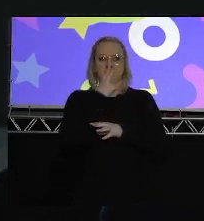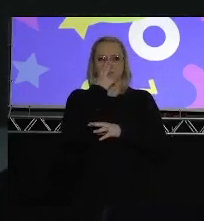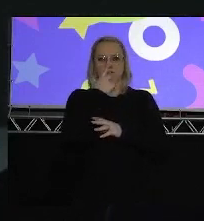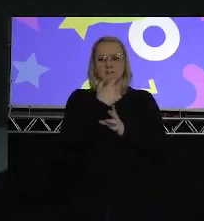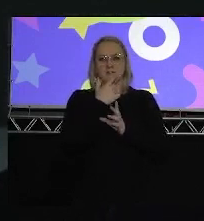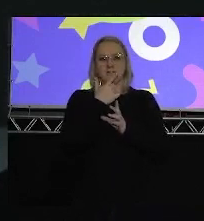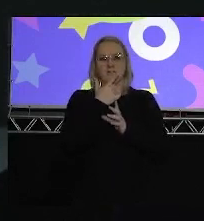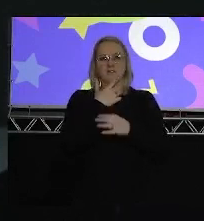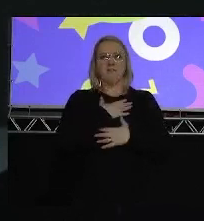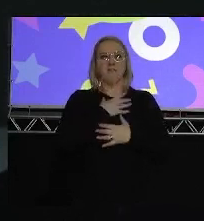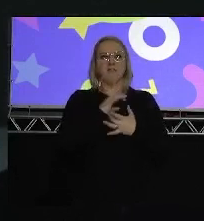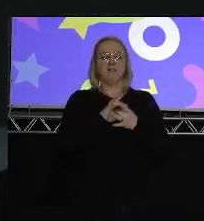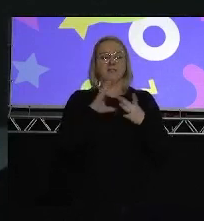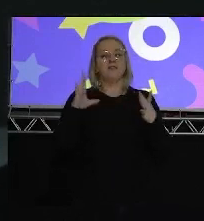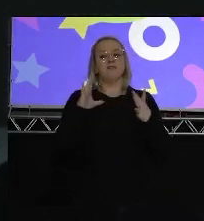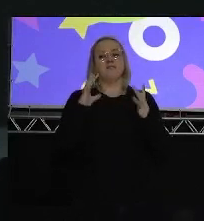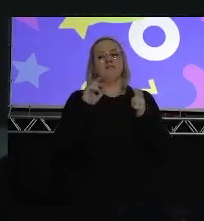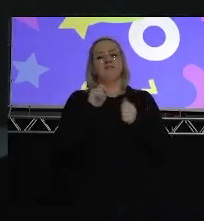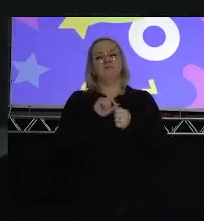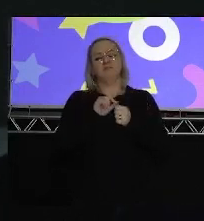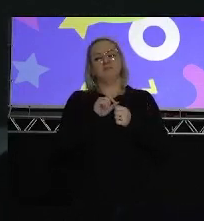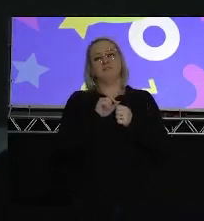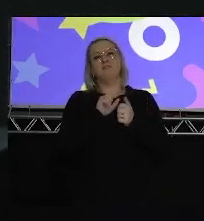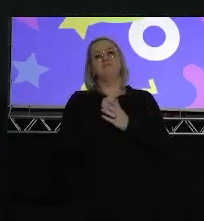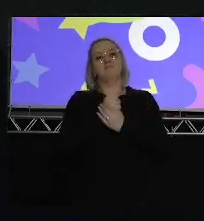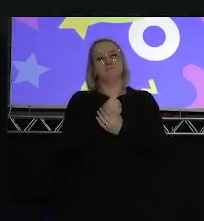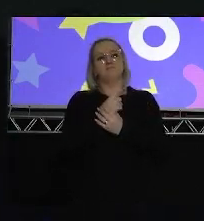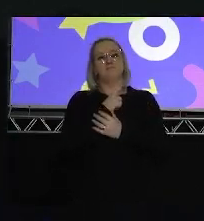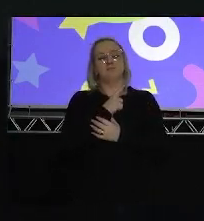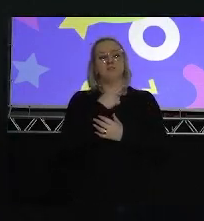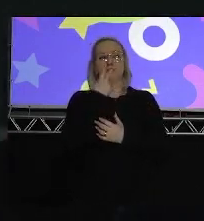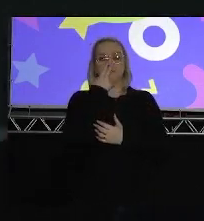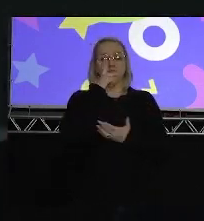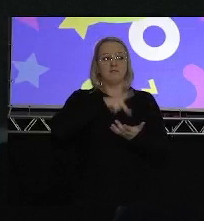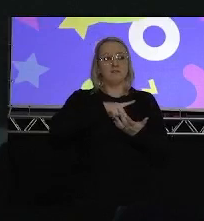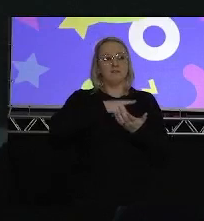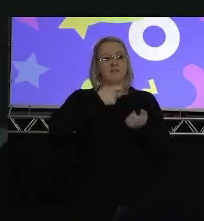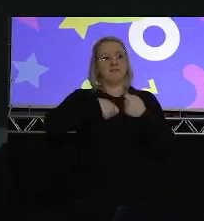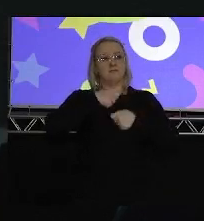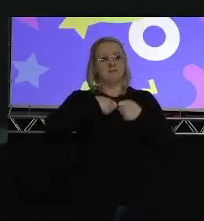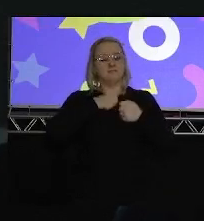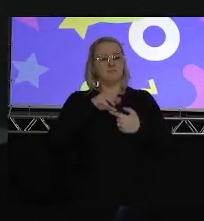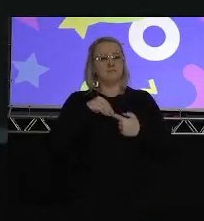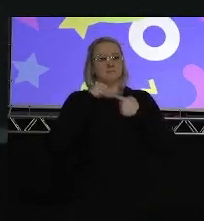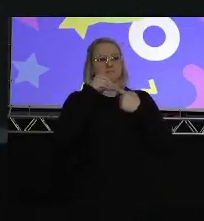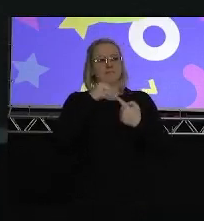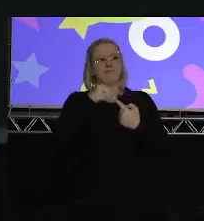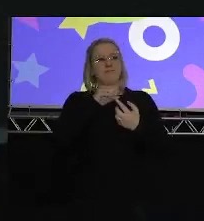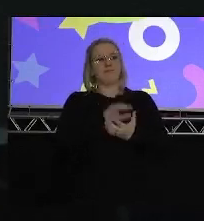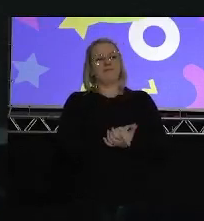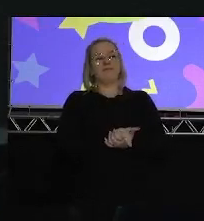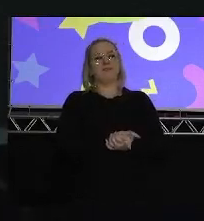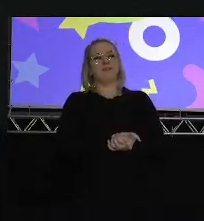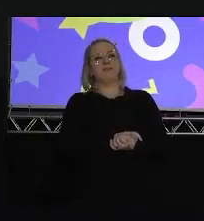fazer, apesar de inseguros. E a gente trabalhou dentro da realidade do negócio, principalmente